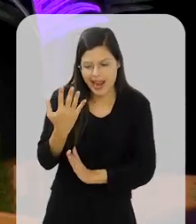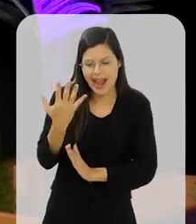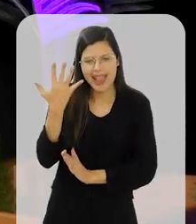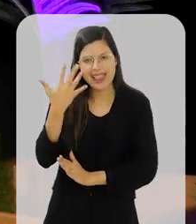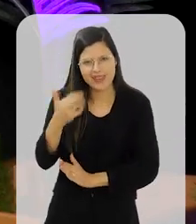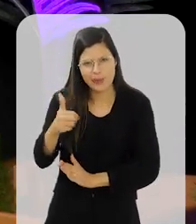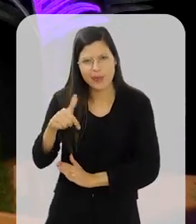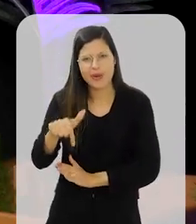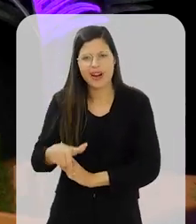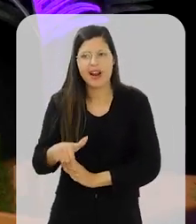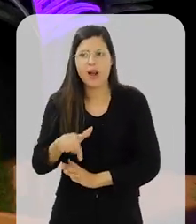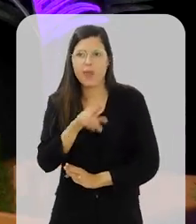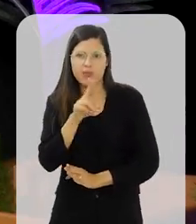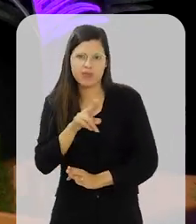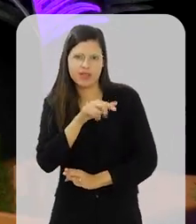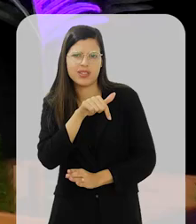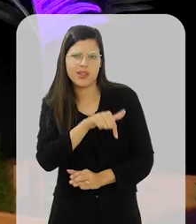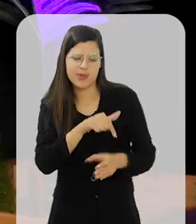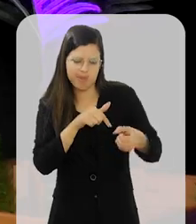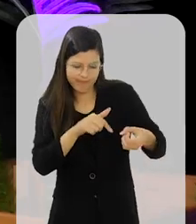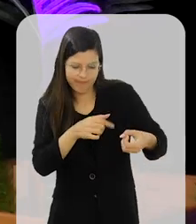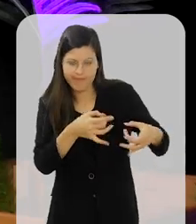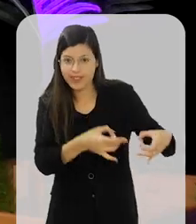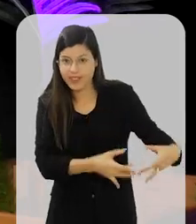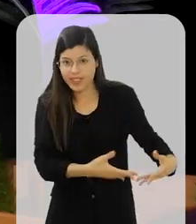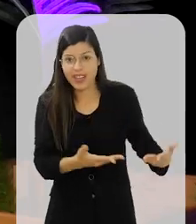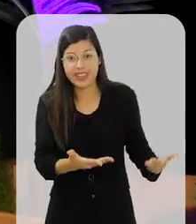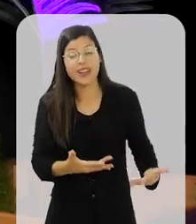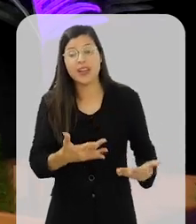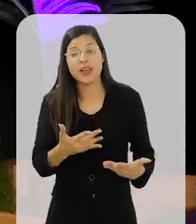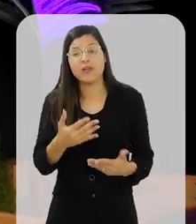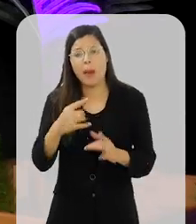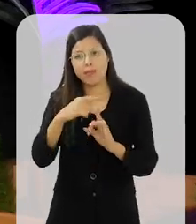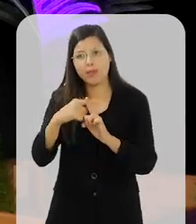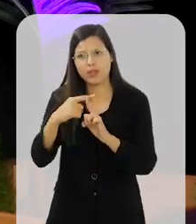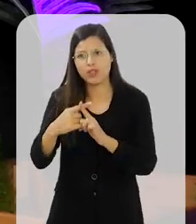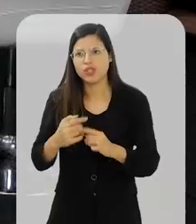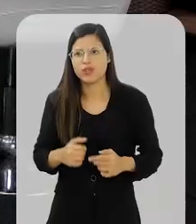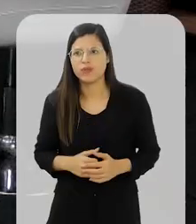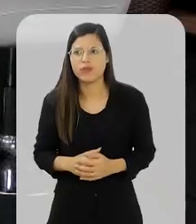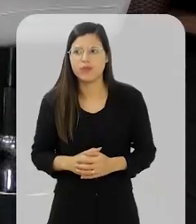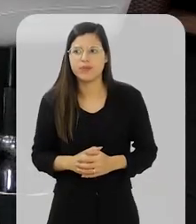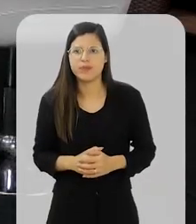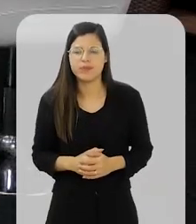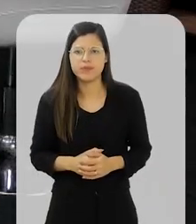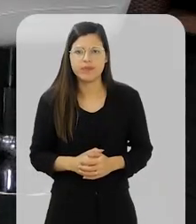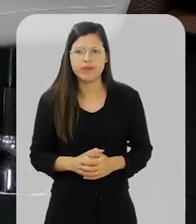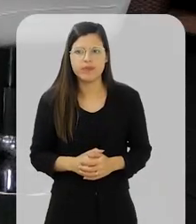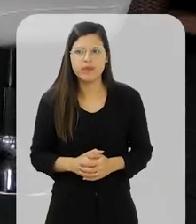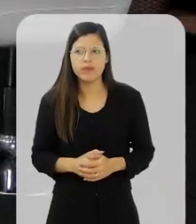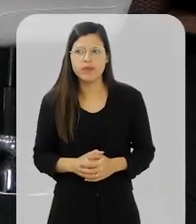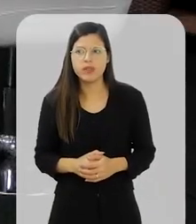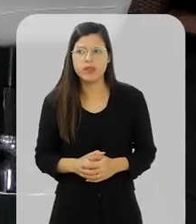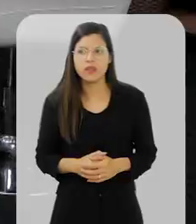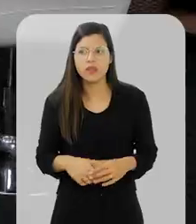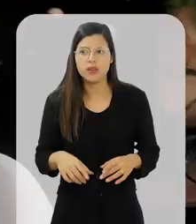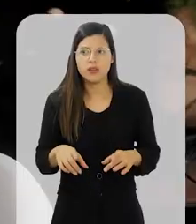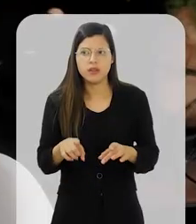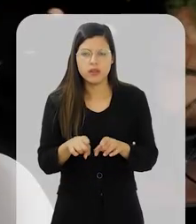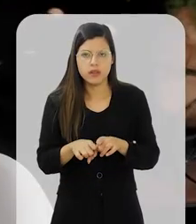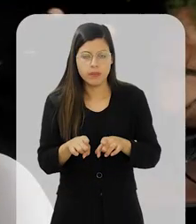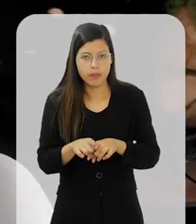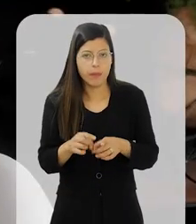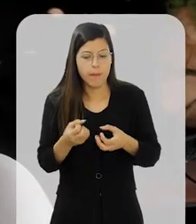partir desse produto descartado, eu acho que só vai trazer benefícios, né? E a